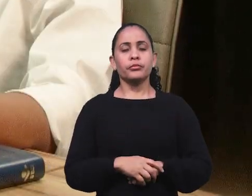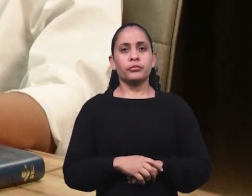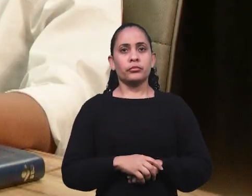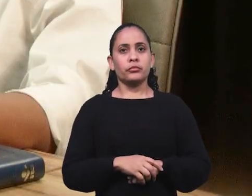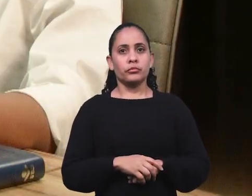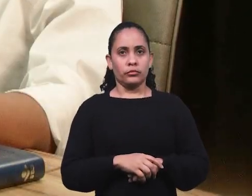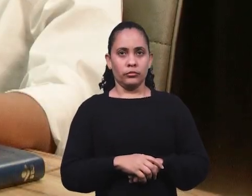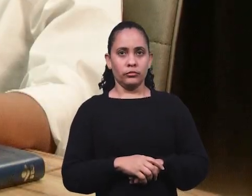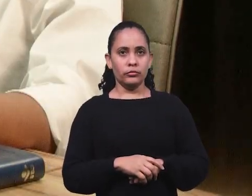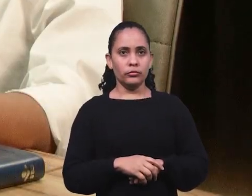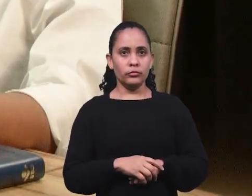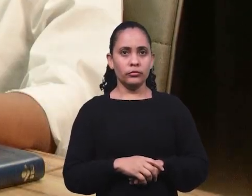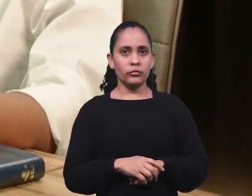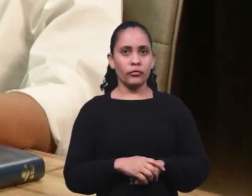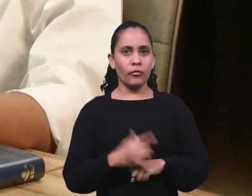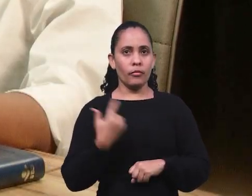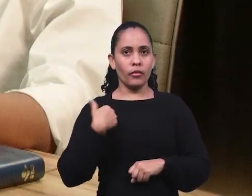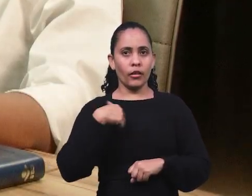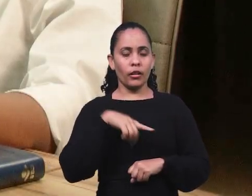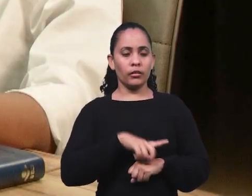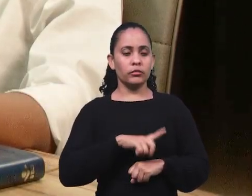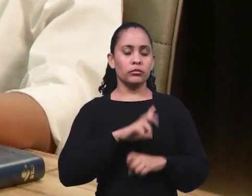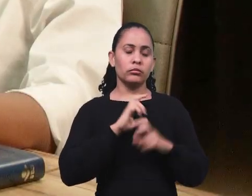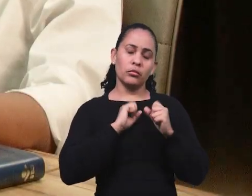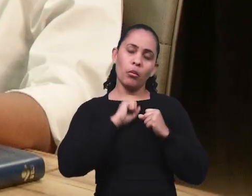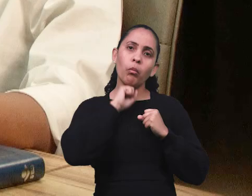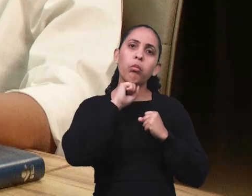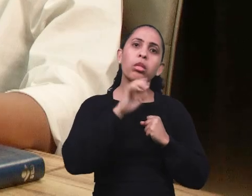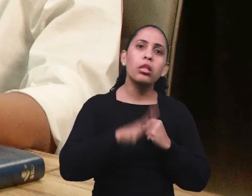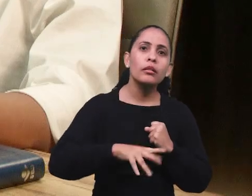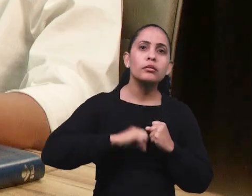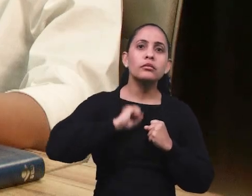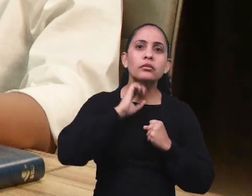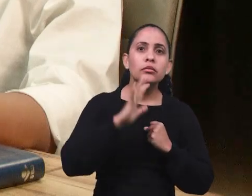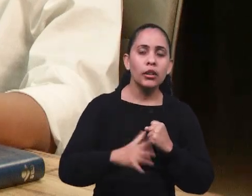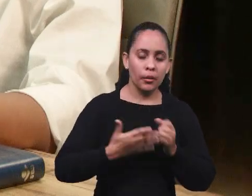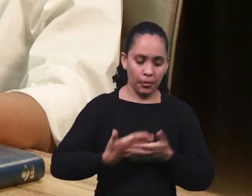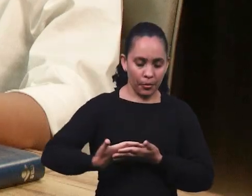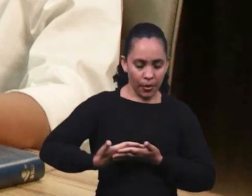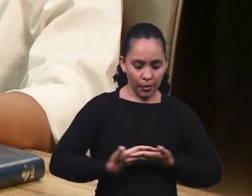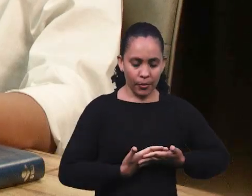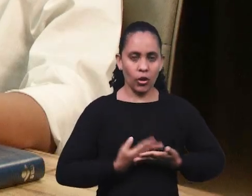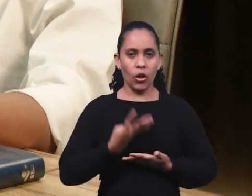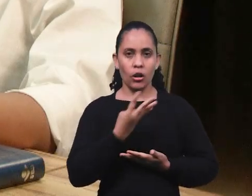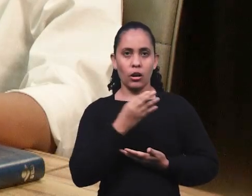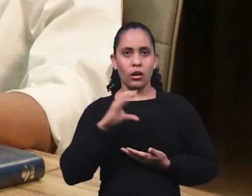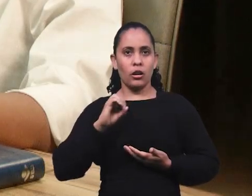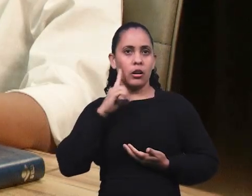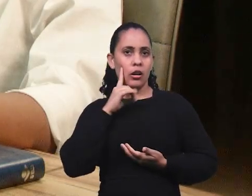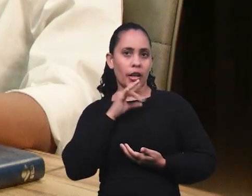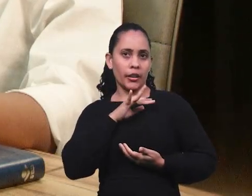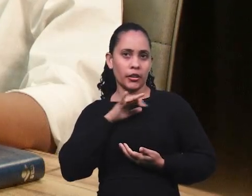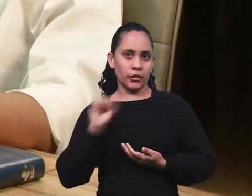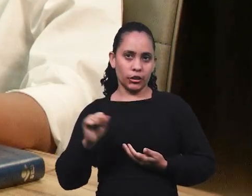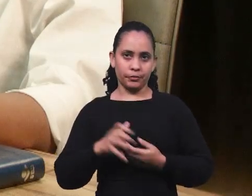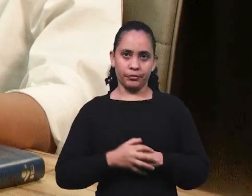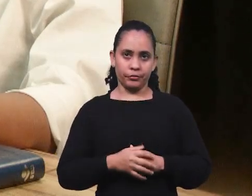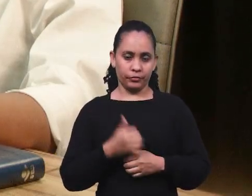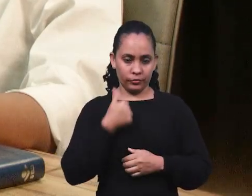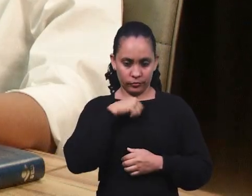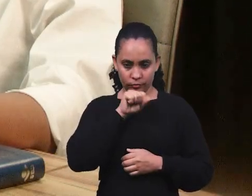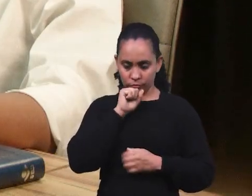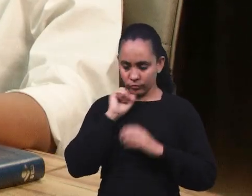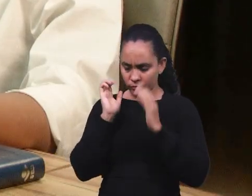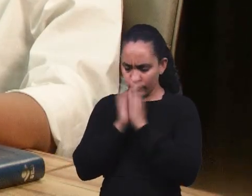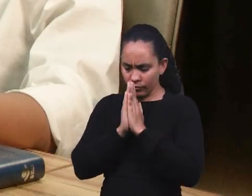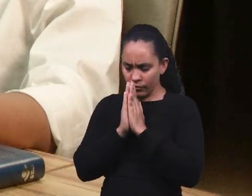ele comia, ele vomitava tudo. Recém-nascido? Recém-nascido, com 40 dias. E aí a minha mãe, ela